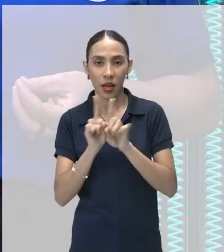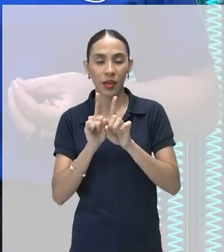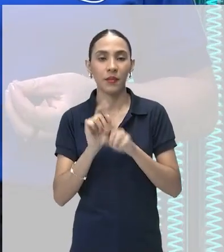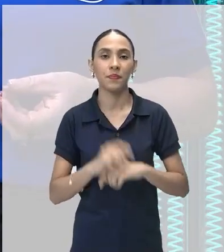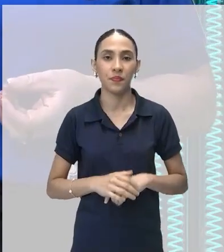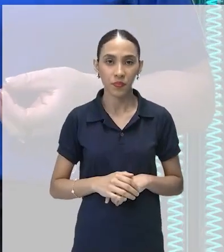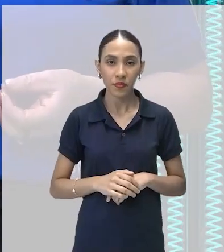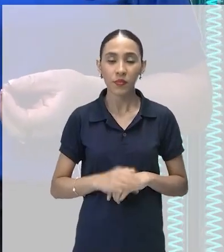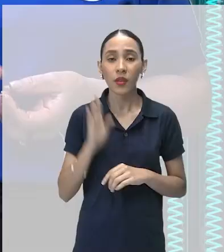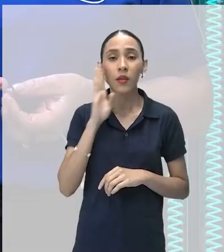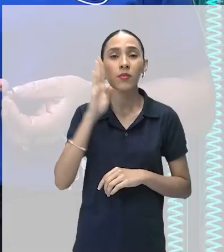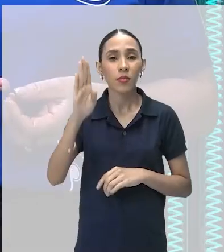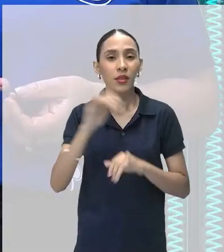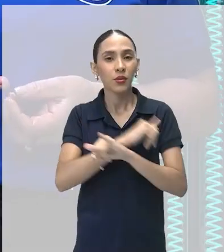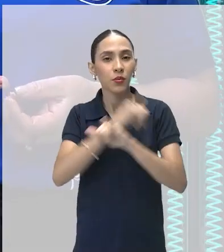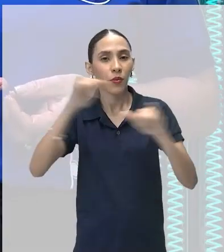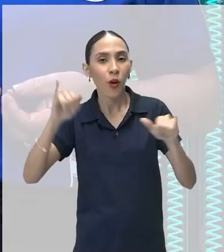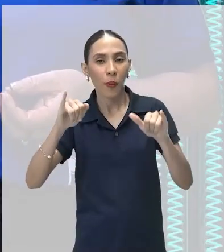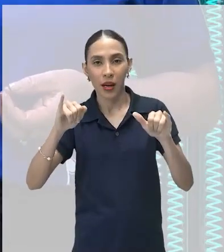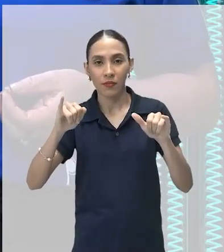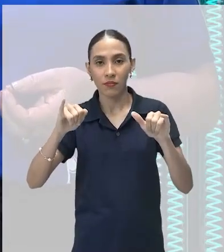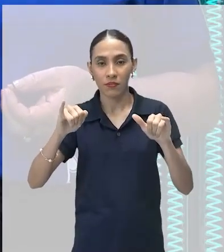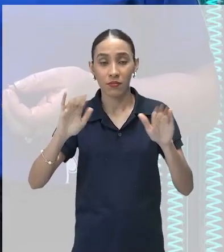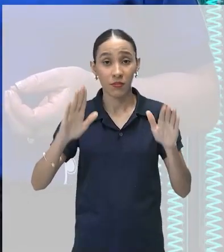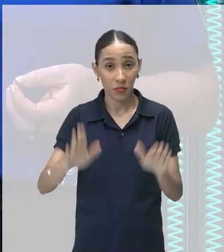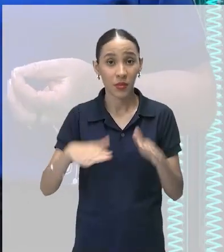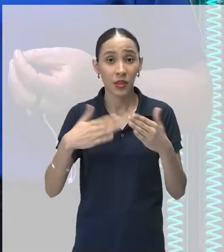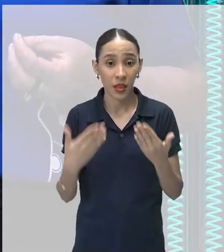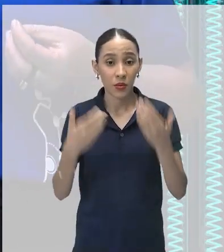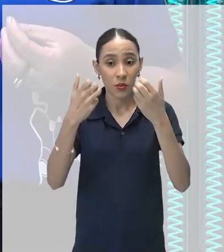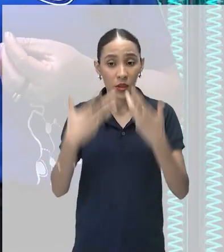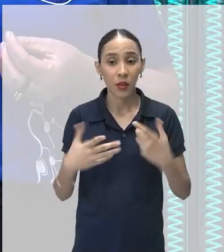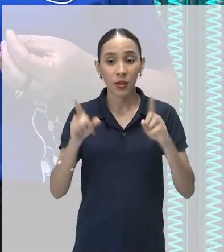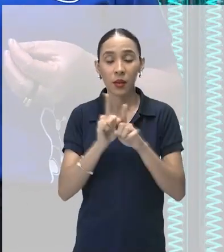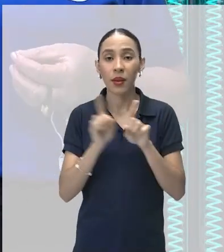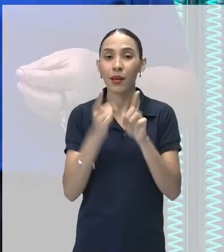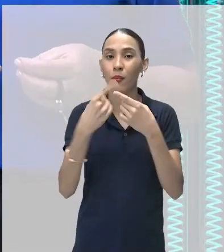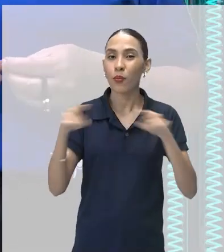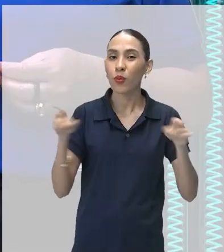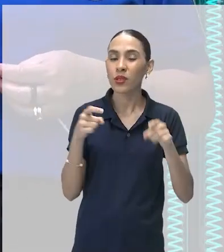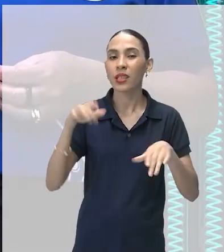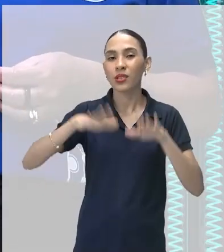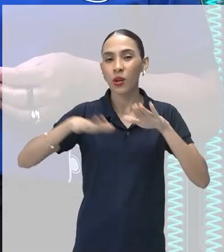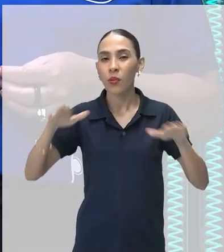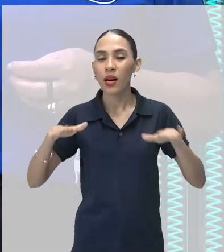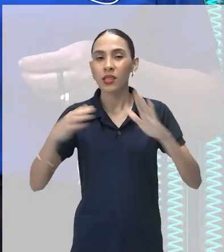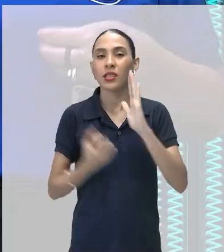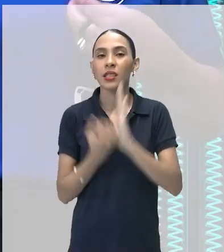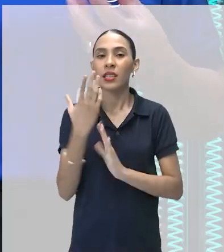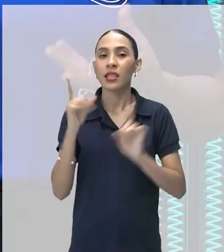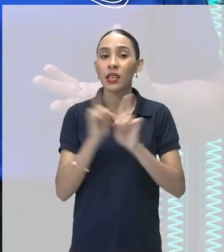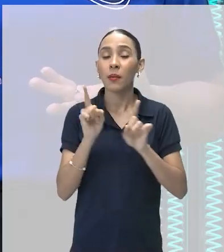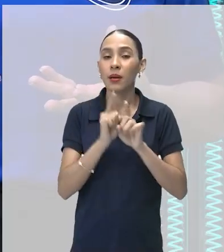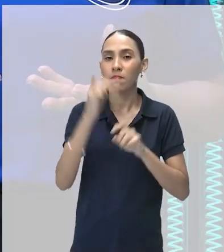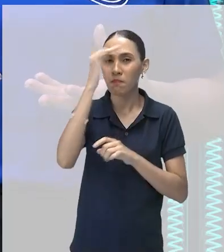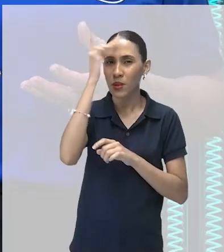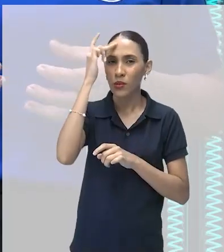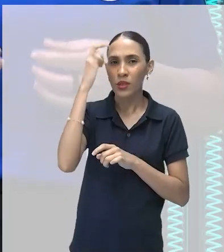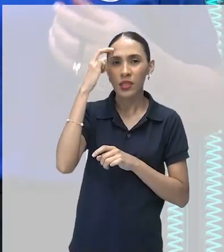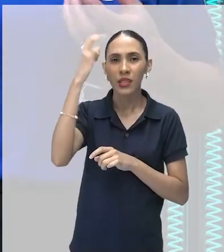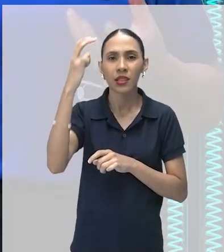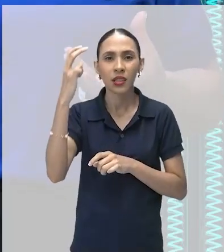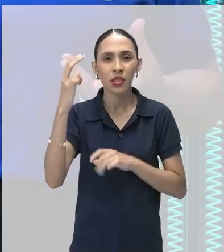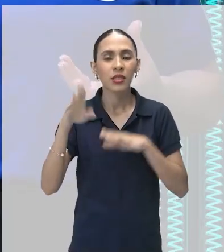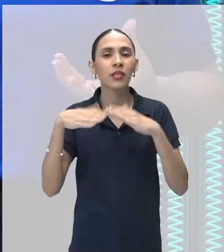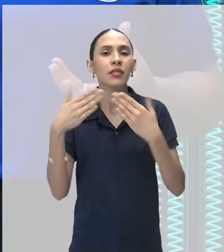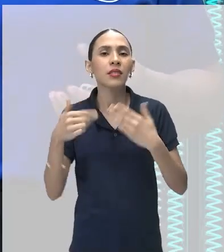eles utilizavam para chegar até o público. E falamos que essas músicas, geralmente, elas são feitas para os intelectuais. Quem